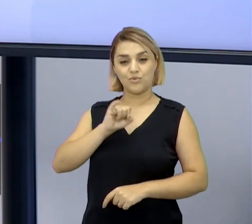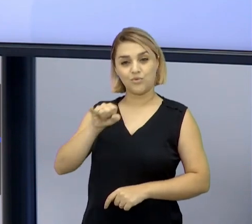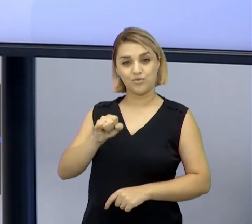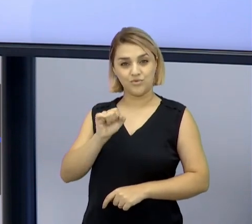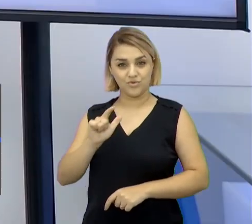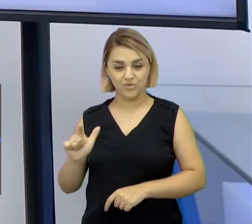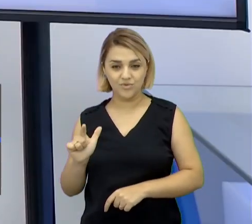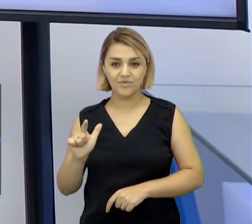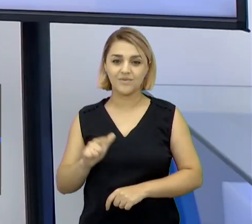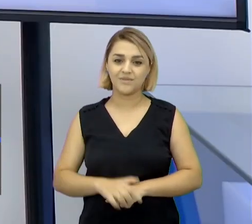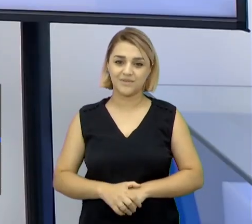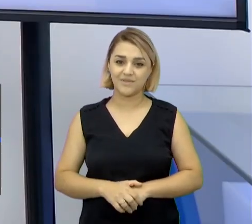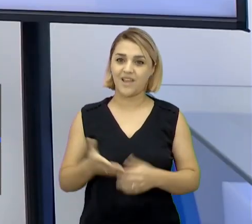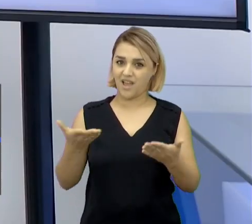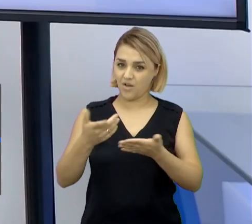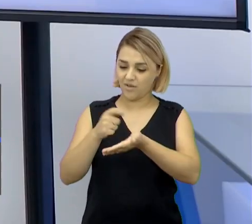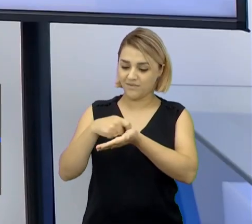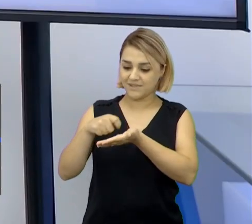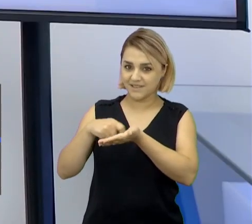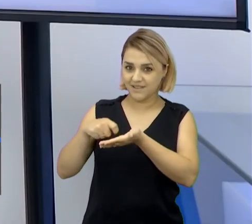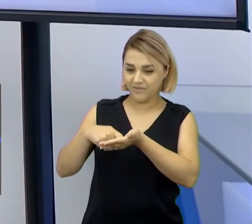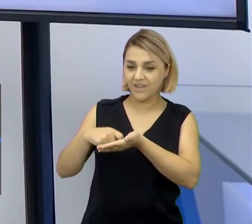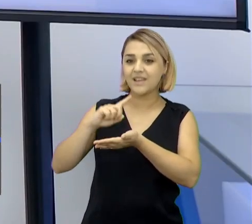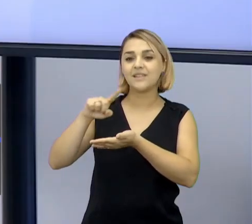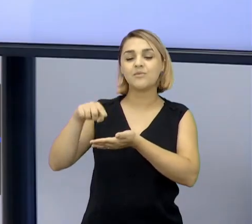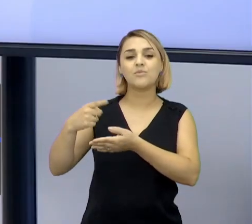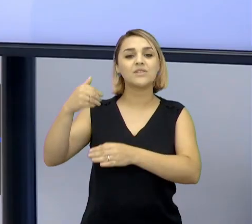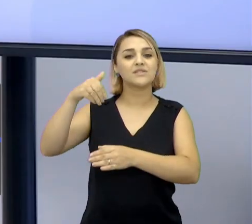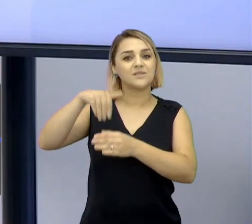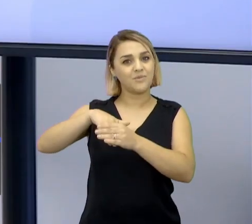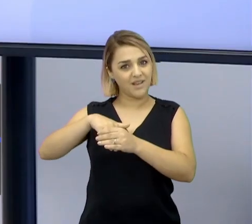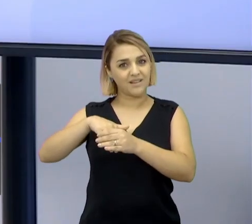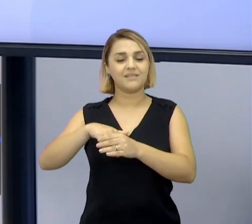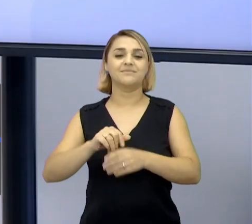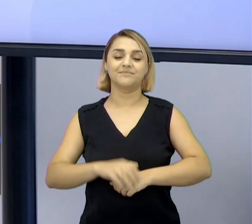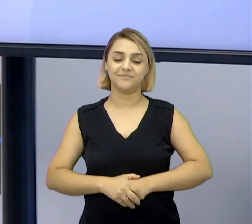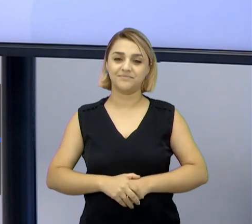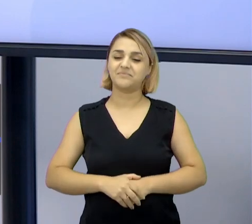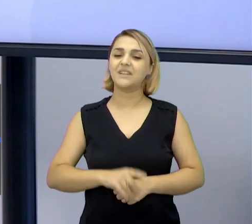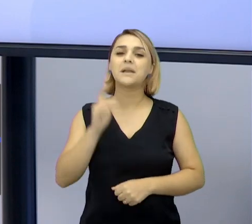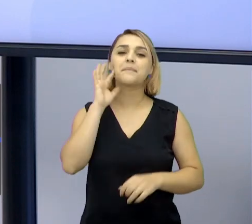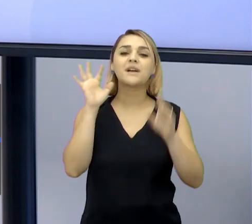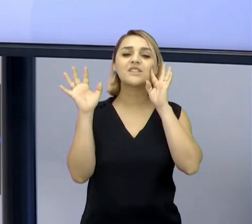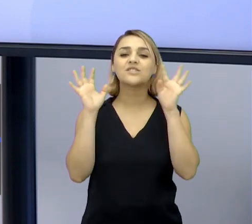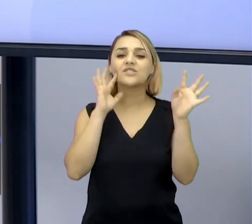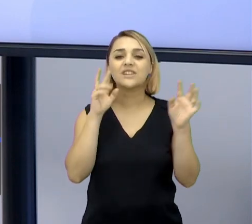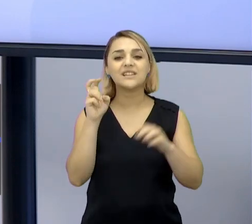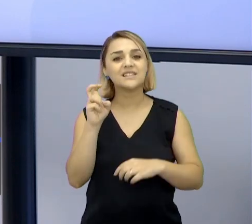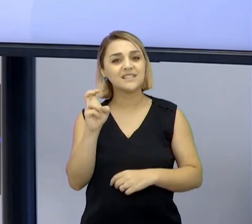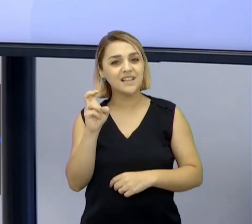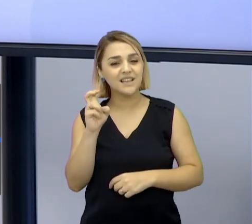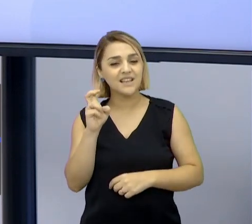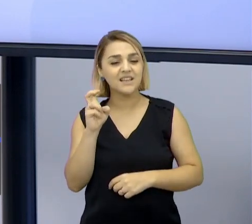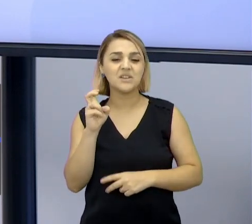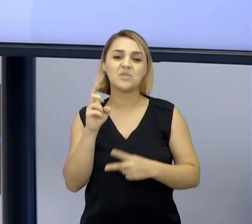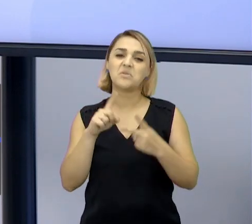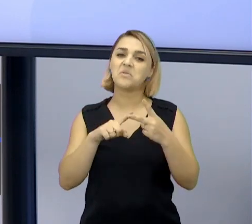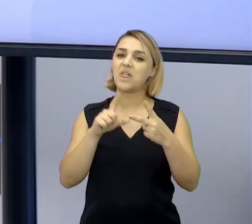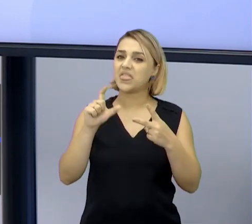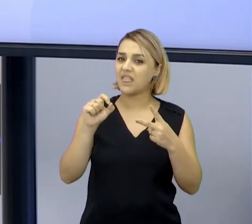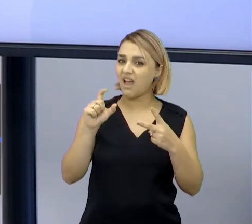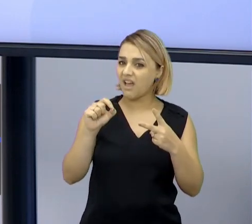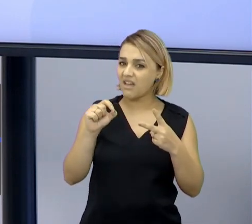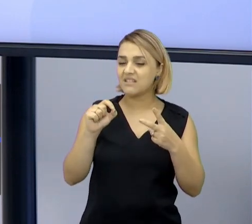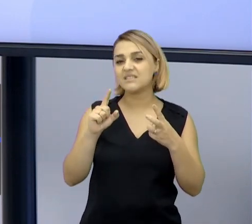e guardar. Então, se projetem aí daqui 5, 10, 15, 20 anos. O céu é o limite.